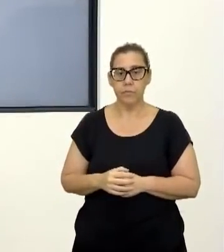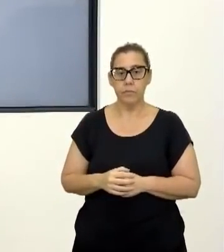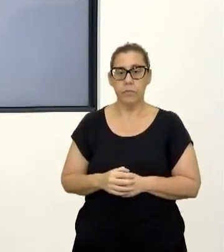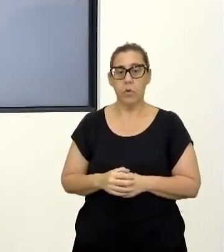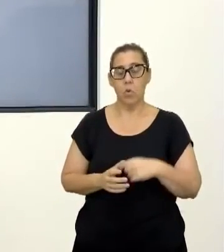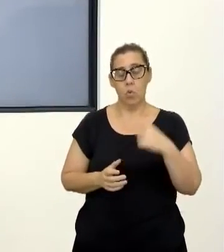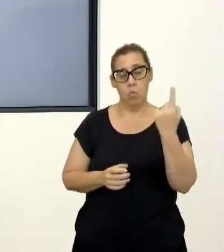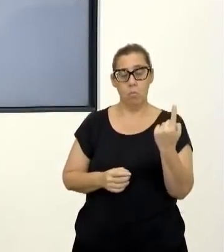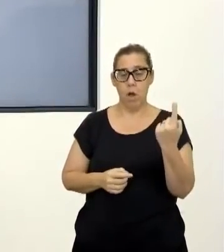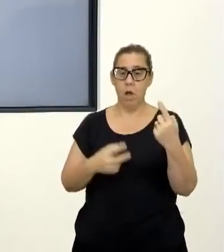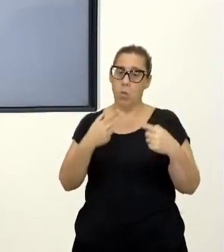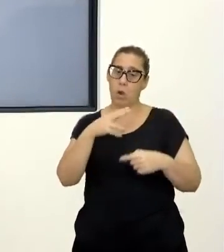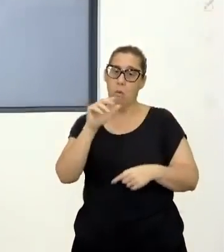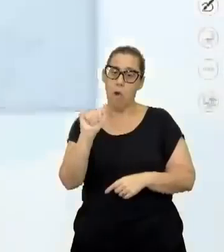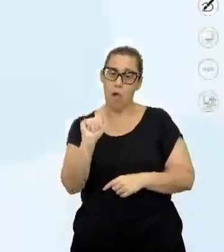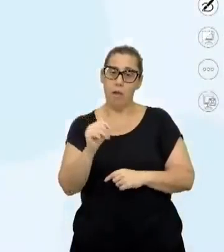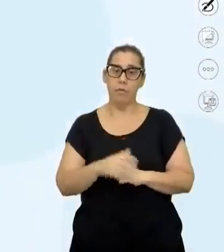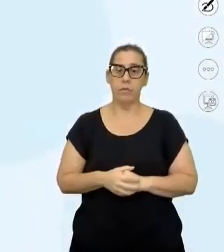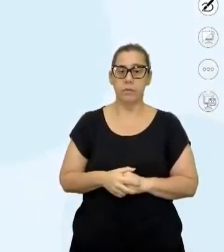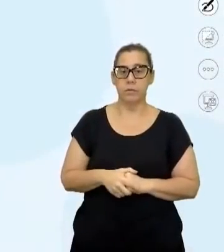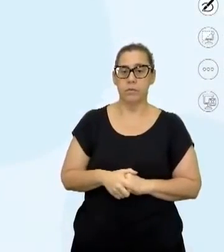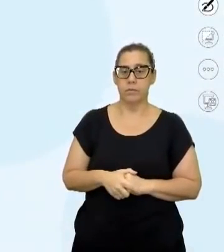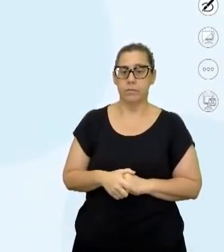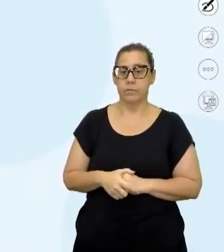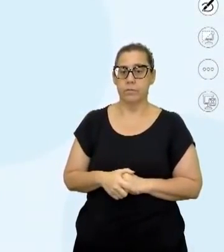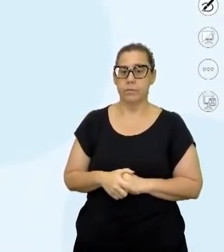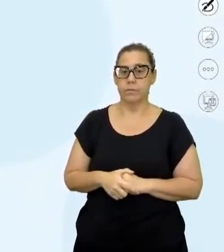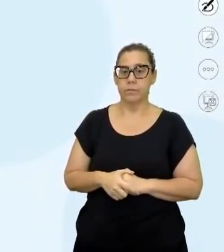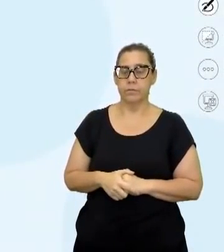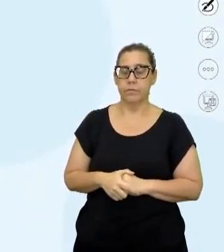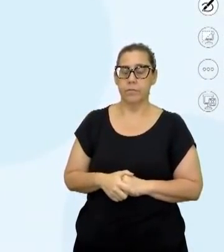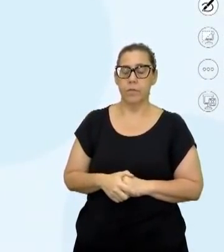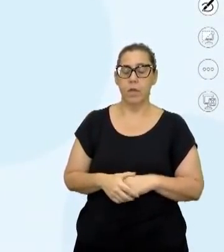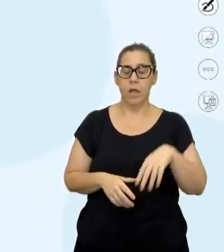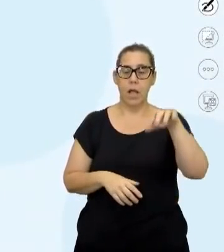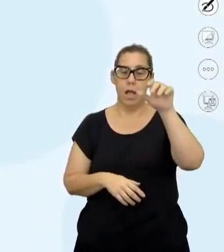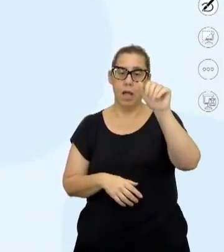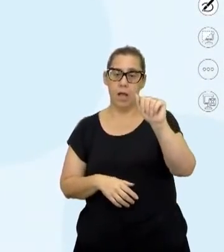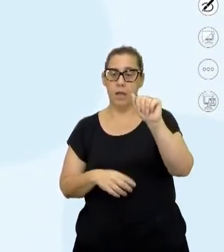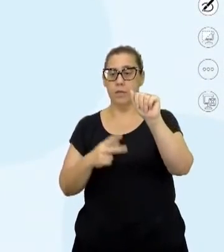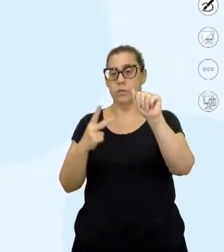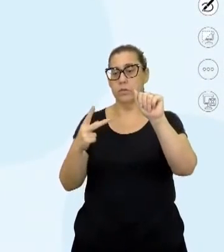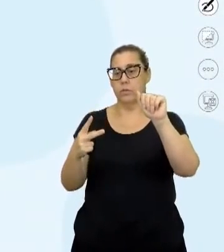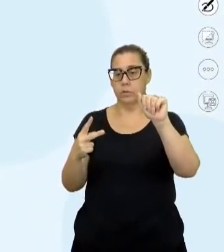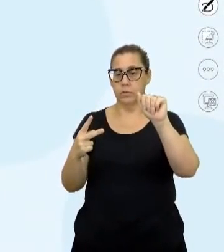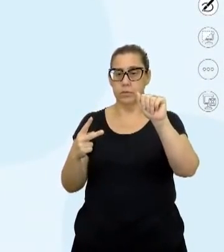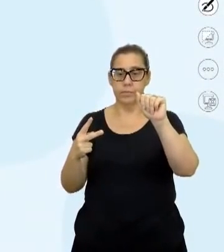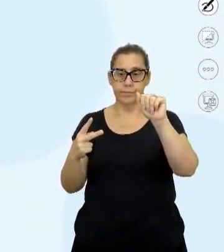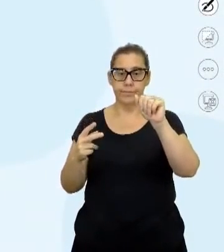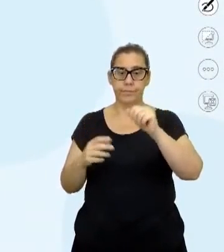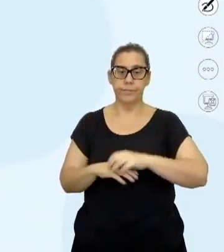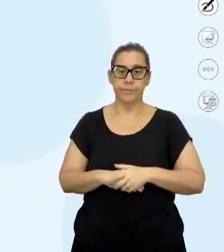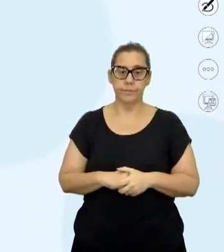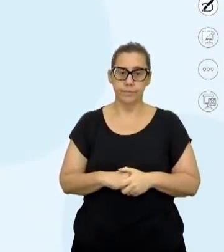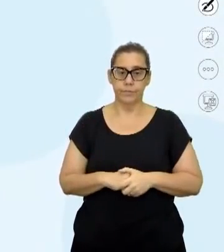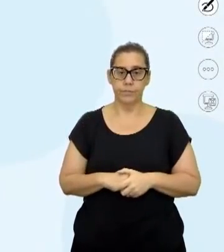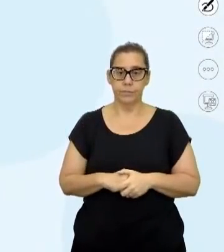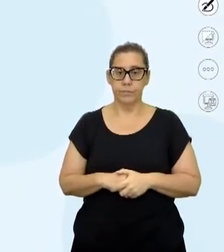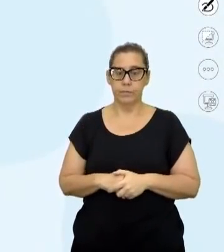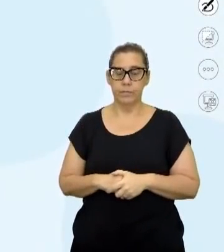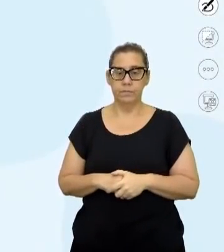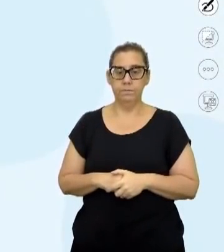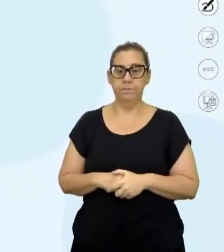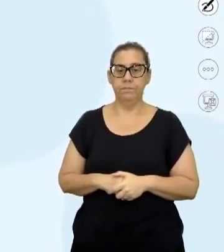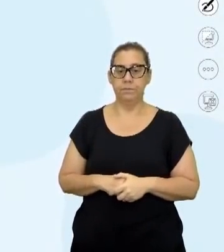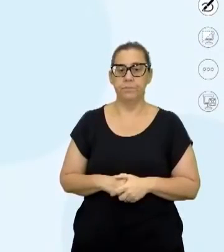A, um lado, e o outro lado vai ser 2. Então, a gente vai ter aí 2 quadrados, um de lado